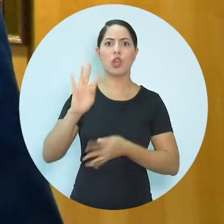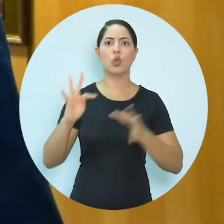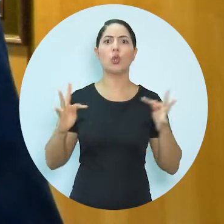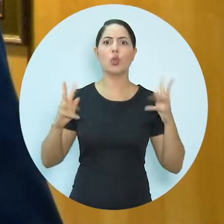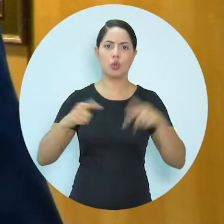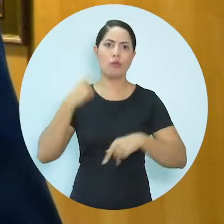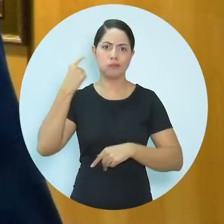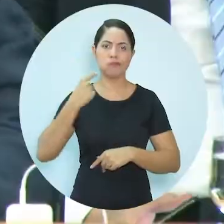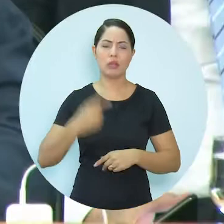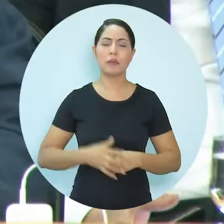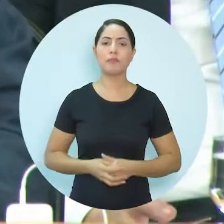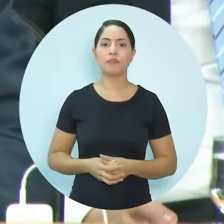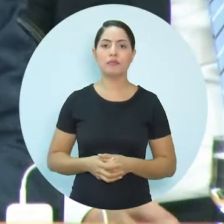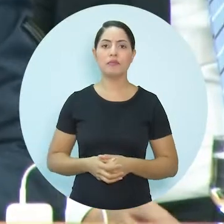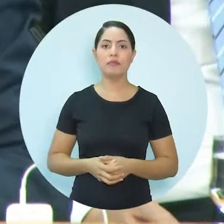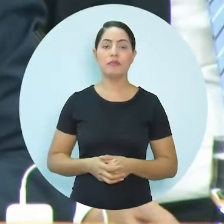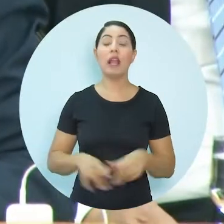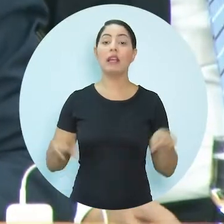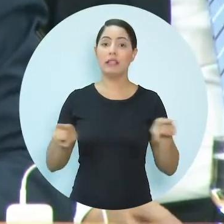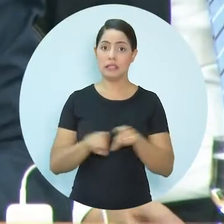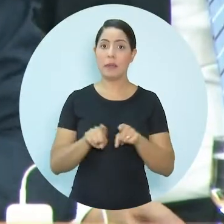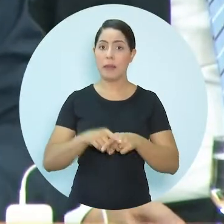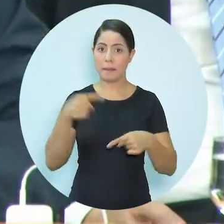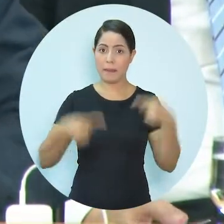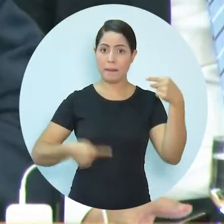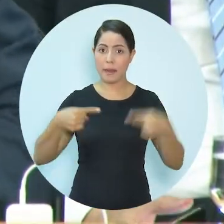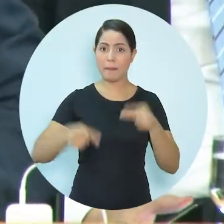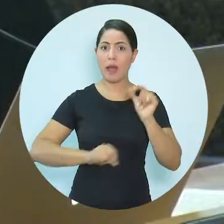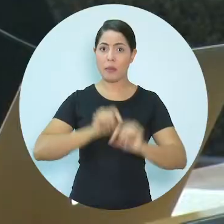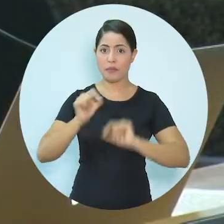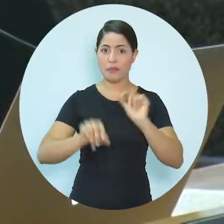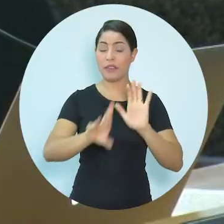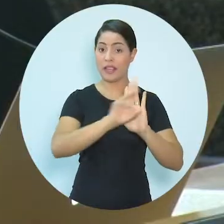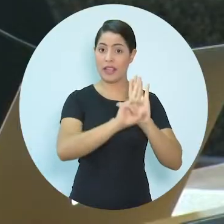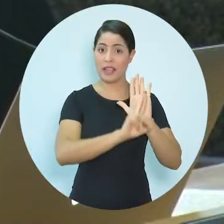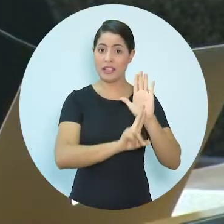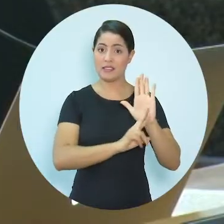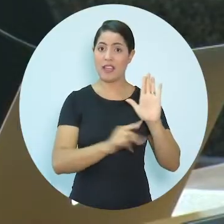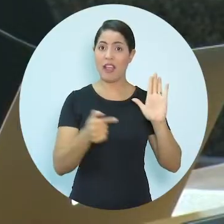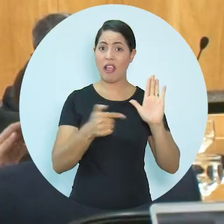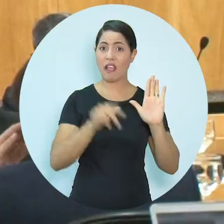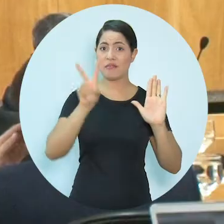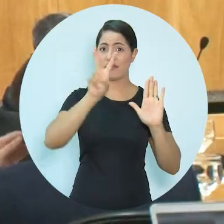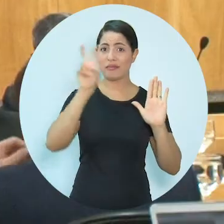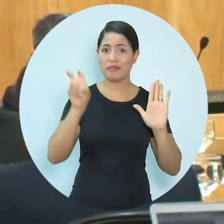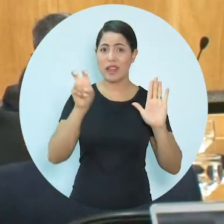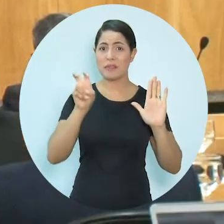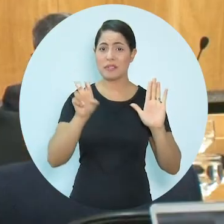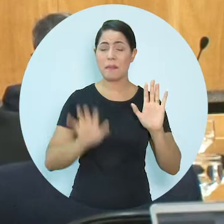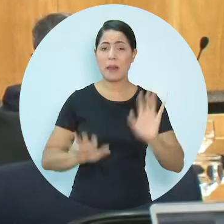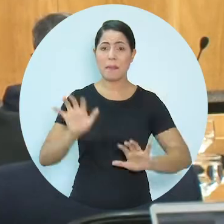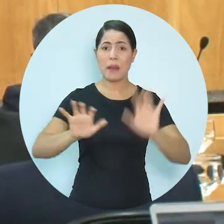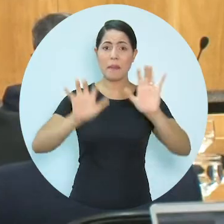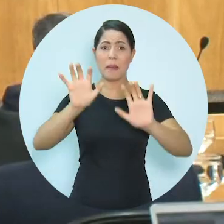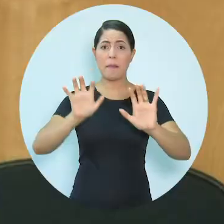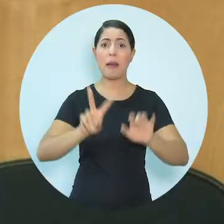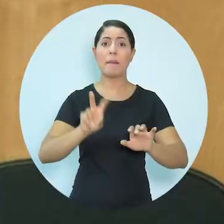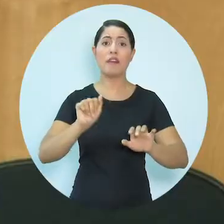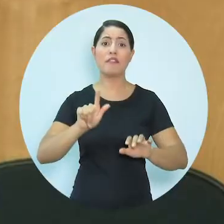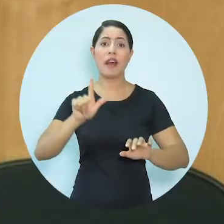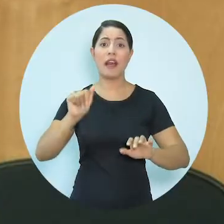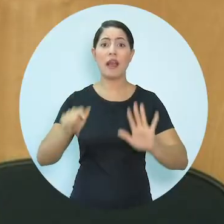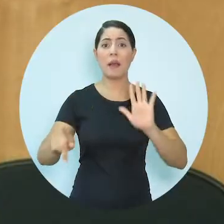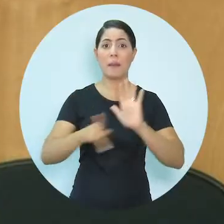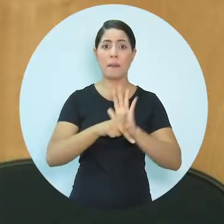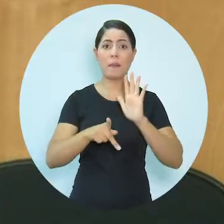nome da advocacia. Dentre as pautas debatidas entre os conselheiros, as regras aplicáveis quanto à indicação das seccionais para a